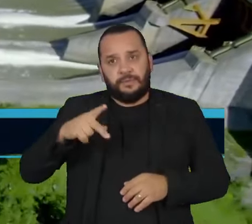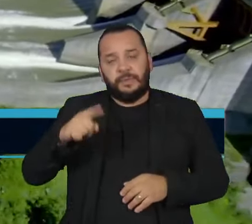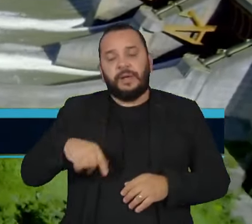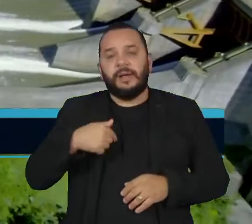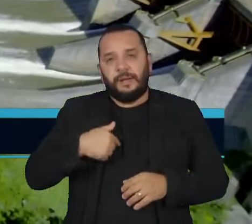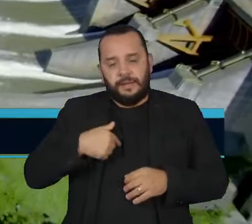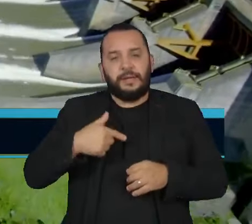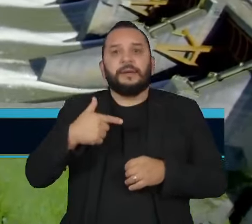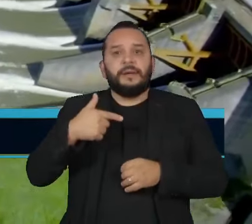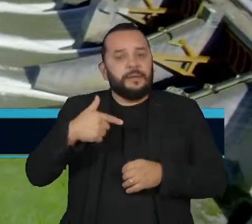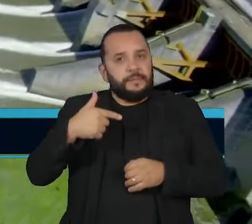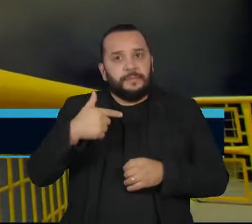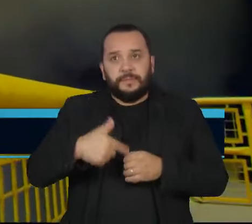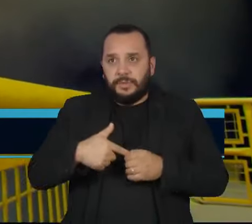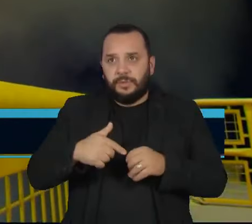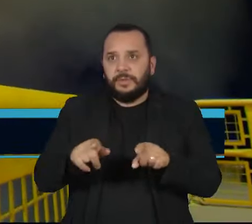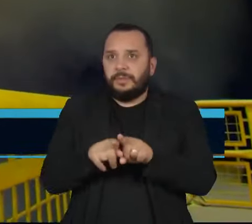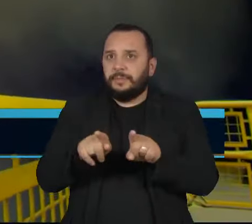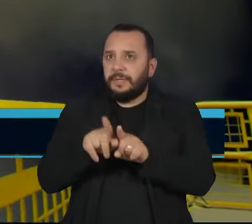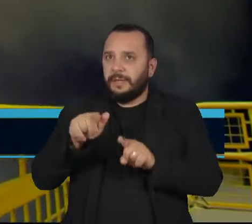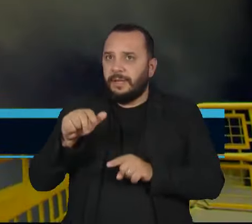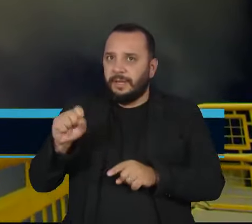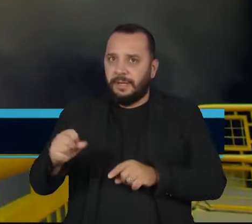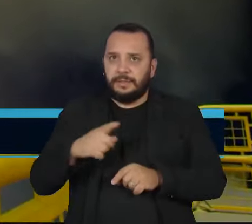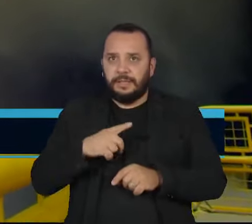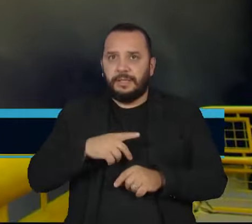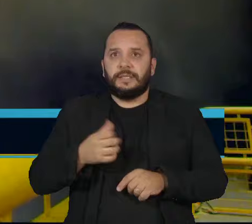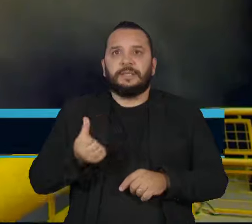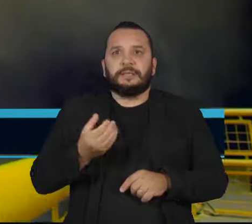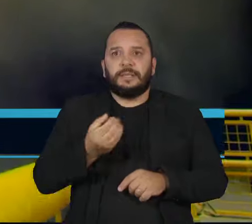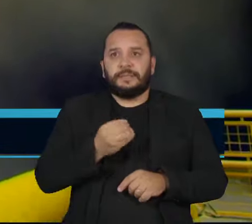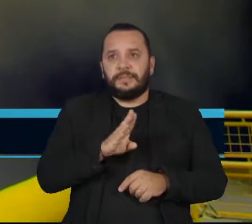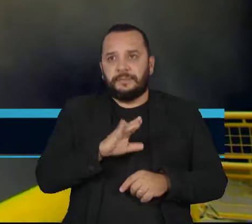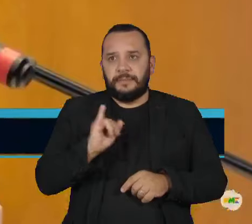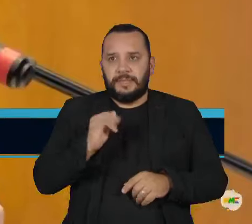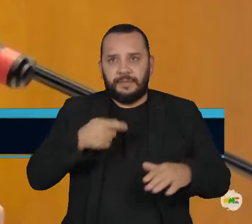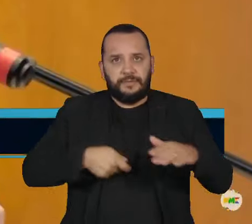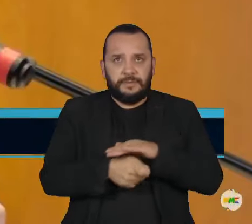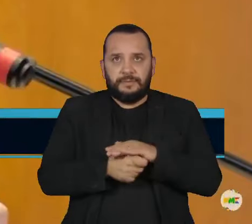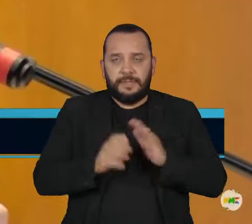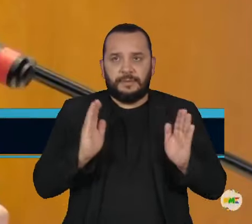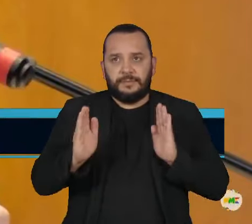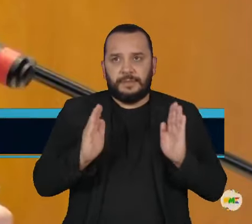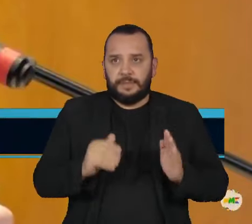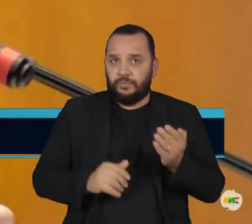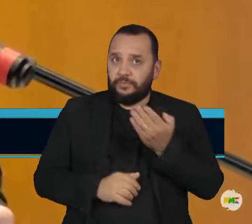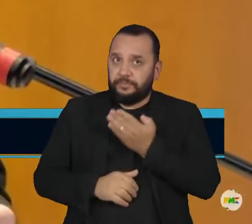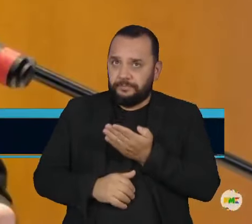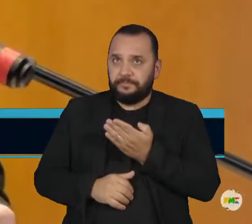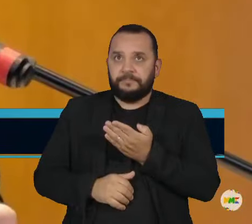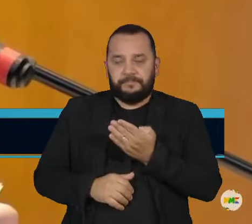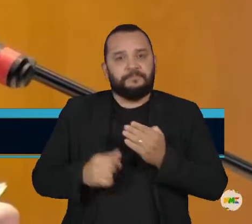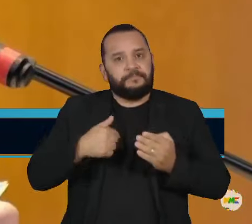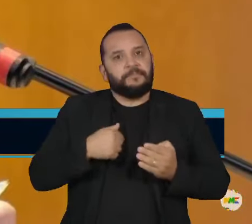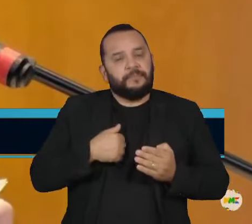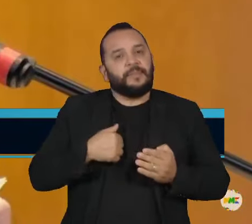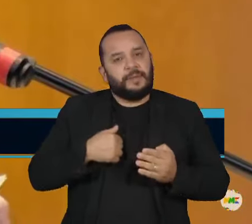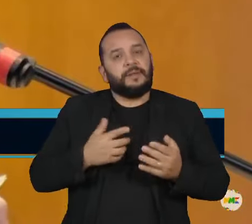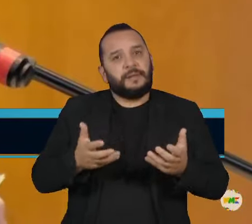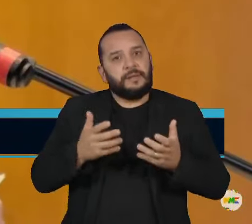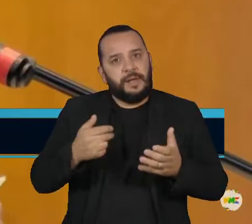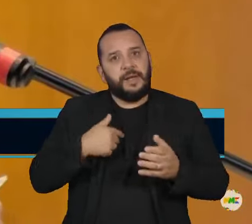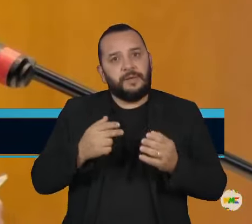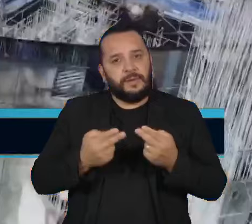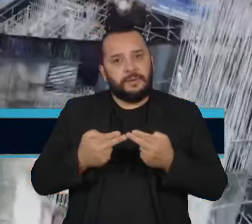e deve receber quase R 600 bilhões de reais em investimentos Neste período o ministro defendeu a conclusão das obras da usina